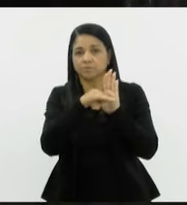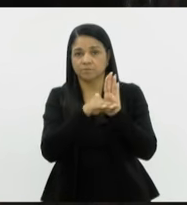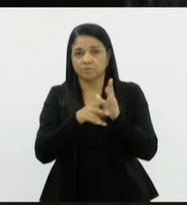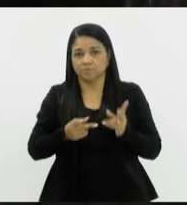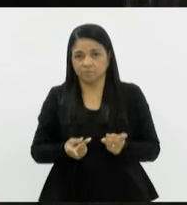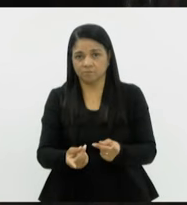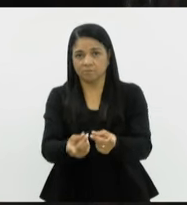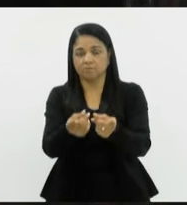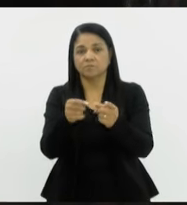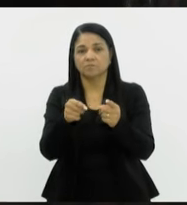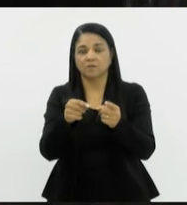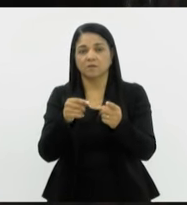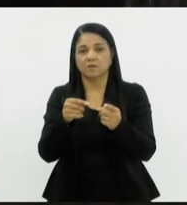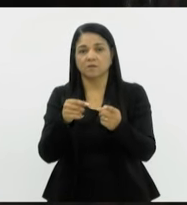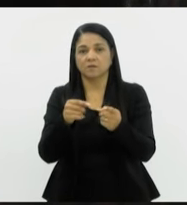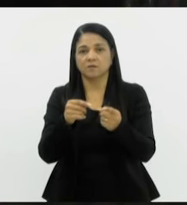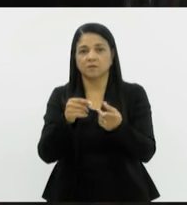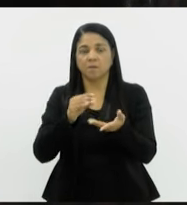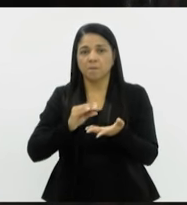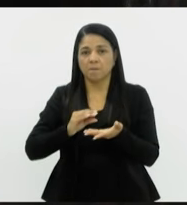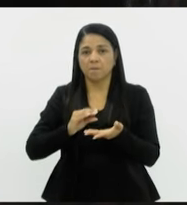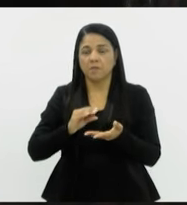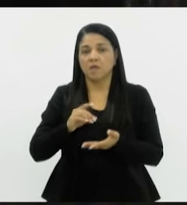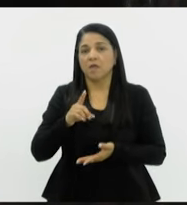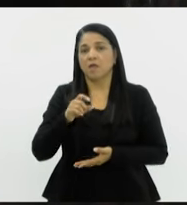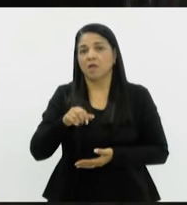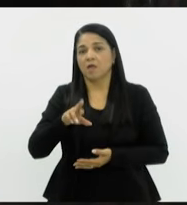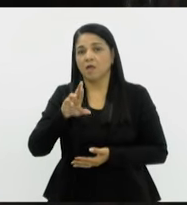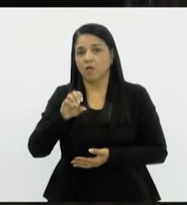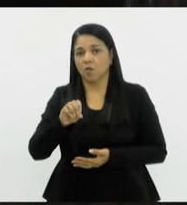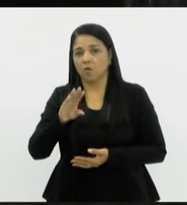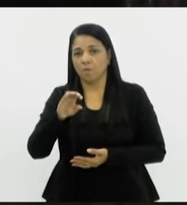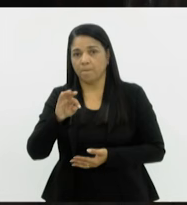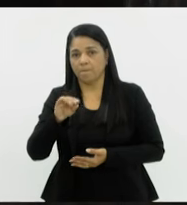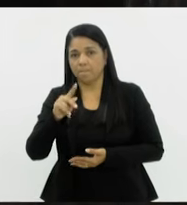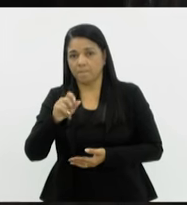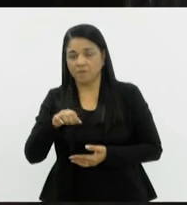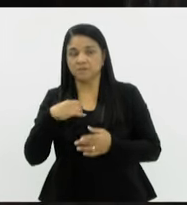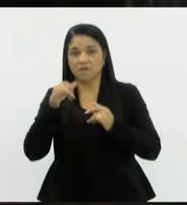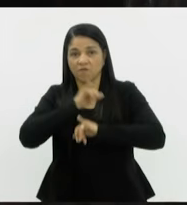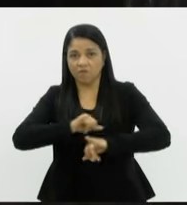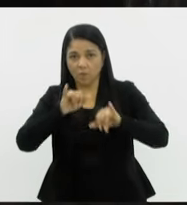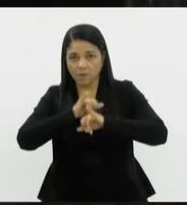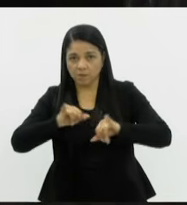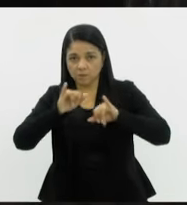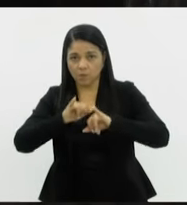permanente de recompensa pecuniária em favor de quem presta informações de